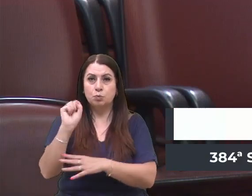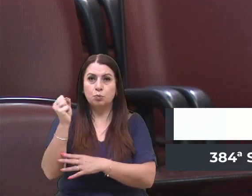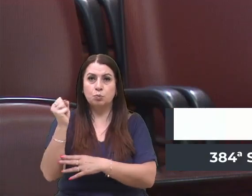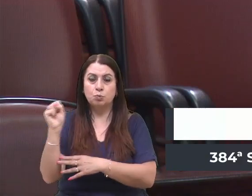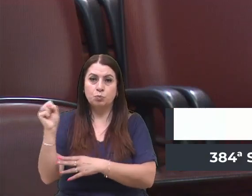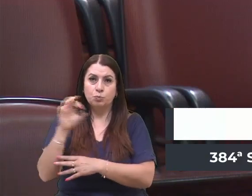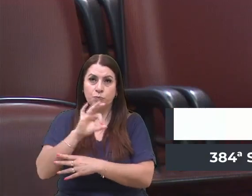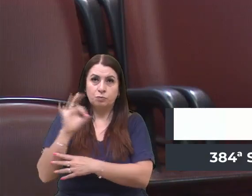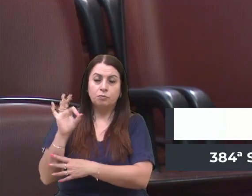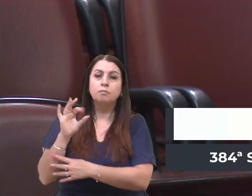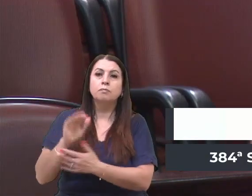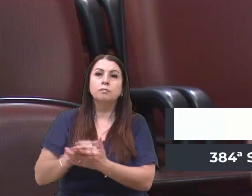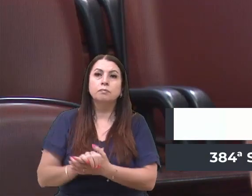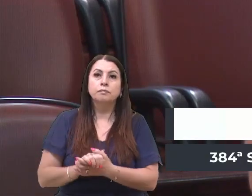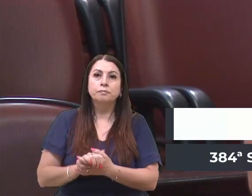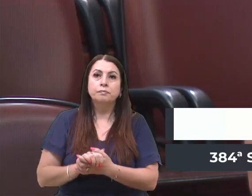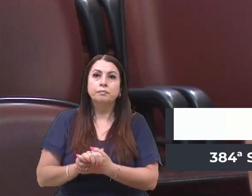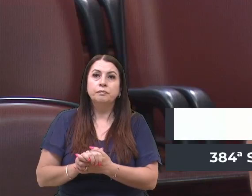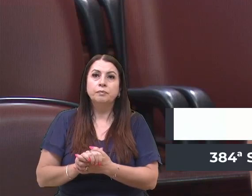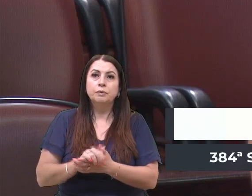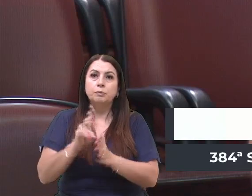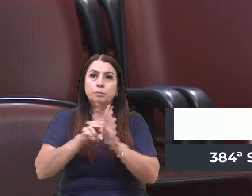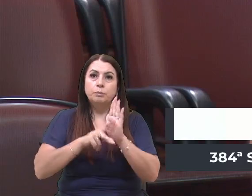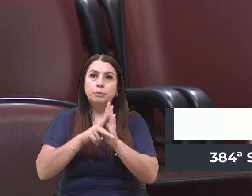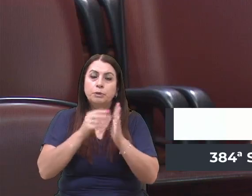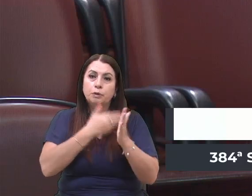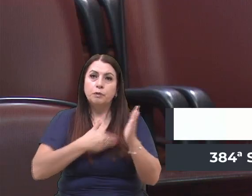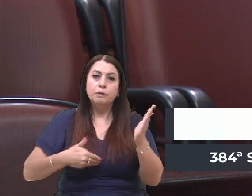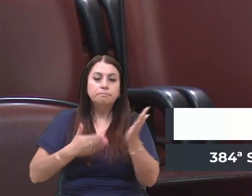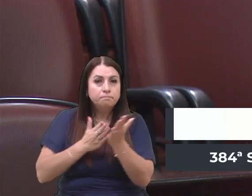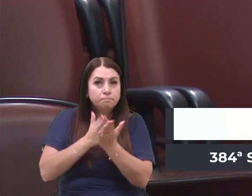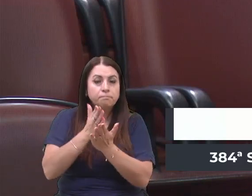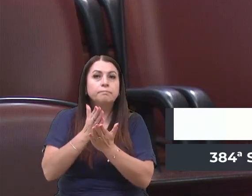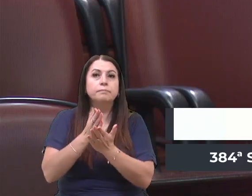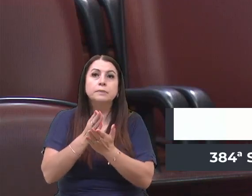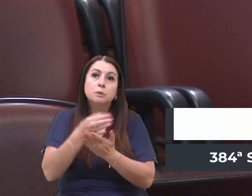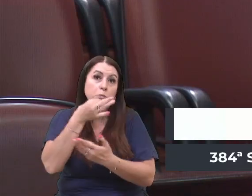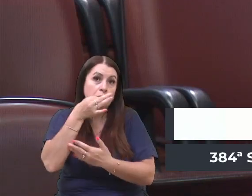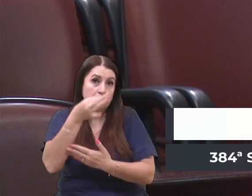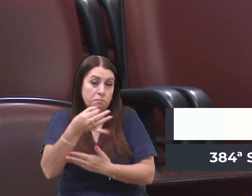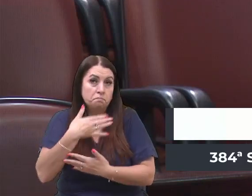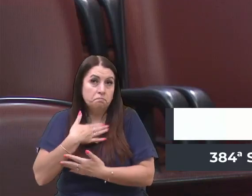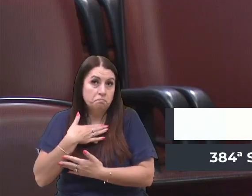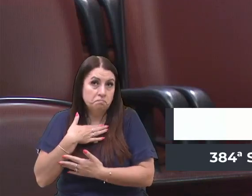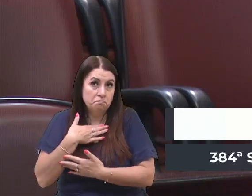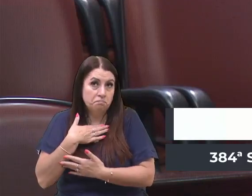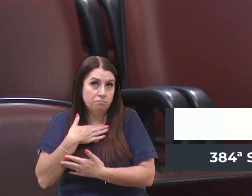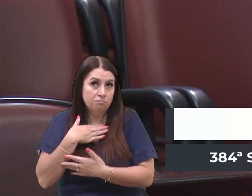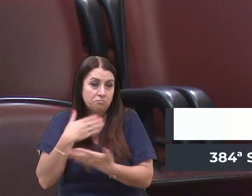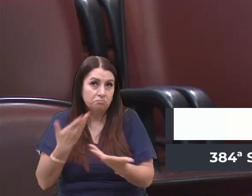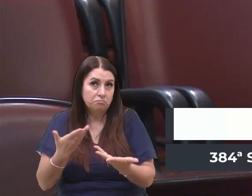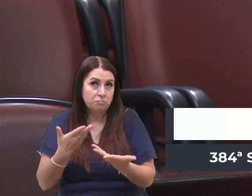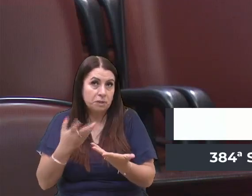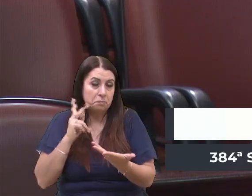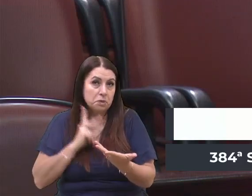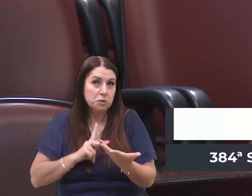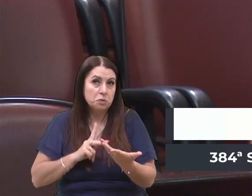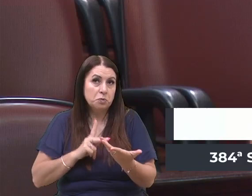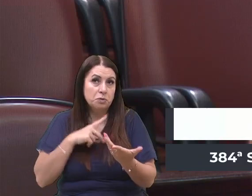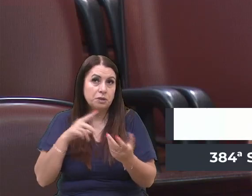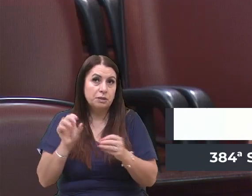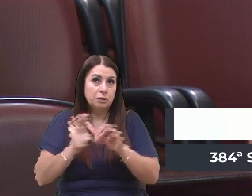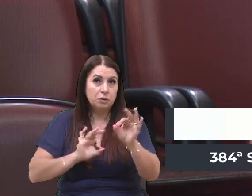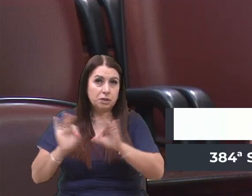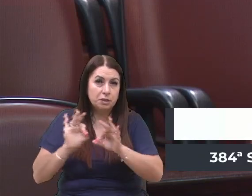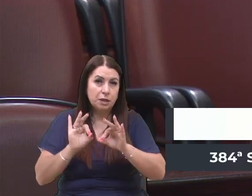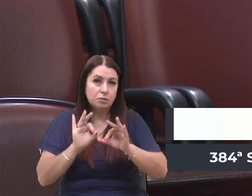88% do plano de governo cumprido. Então, eu sugiro aos intelectuais, aos mentores do plano de